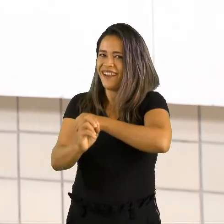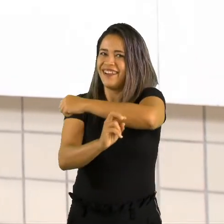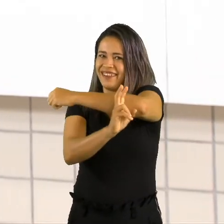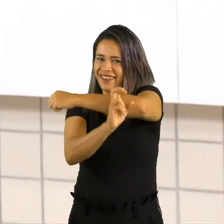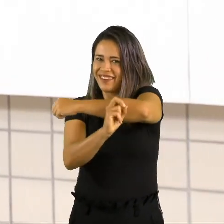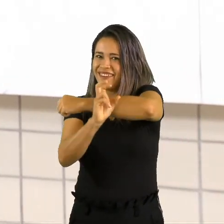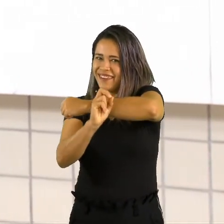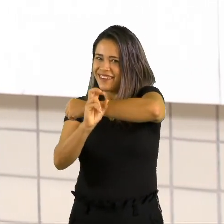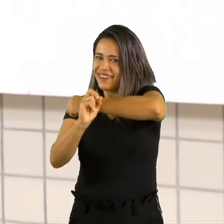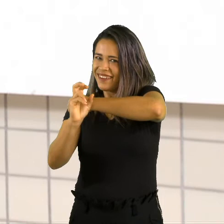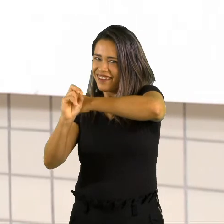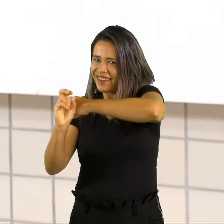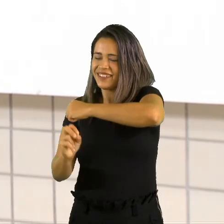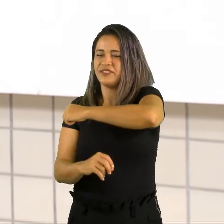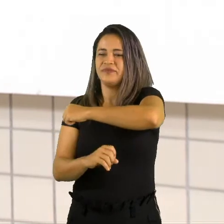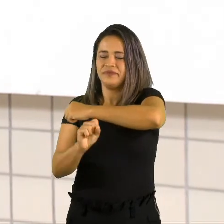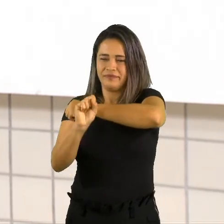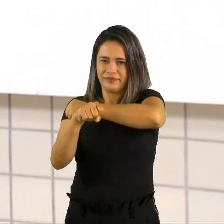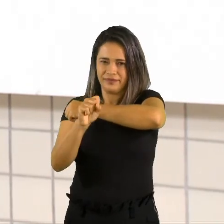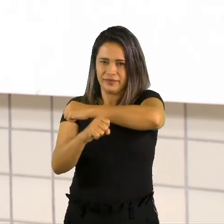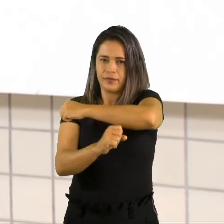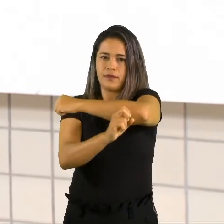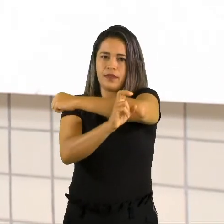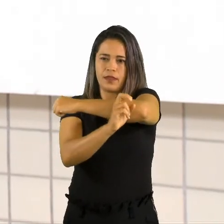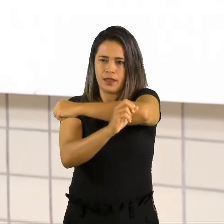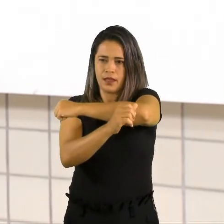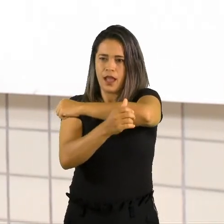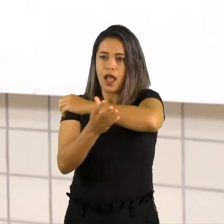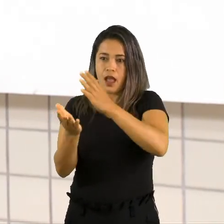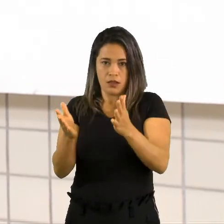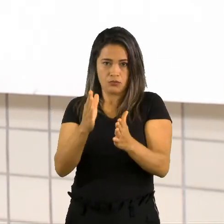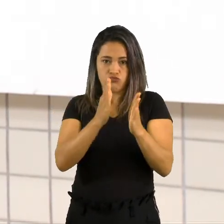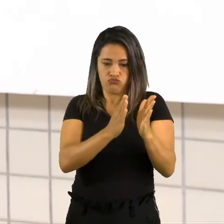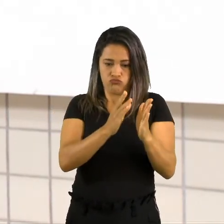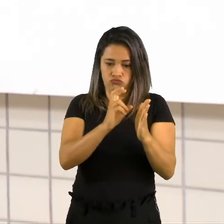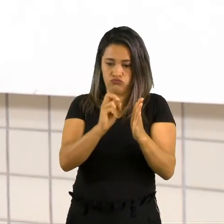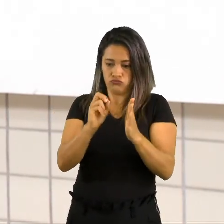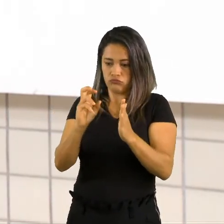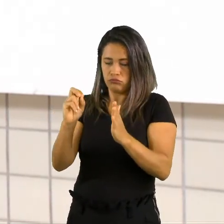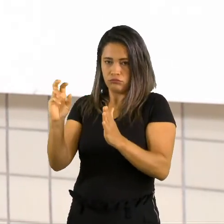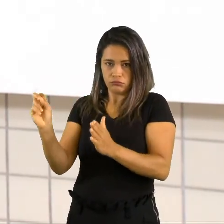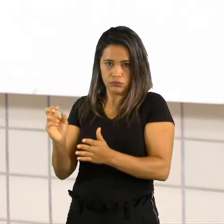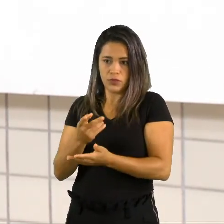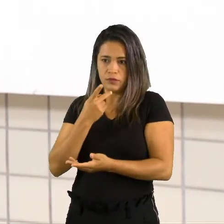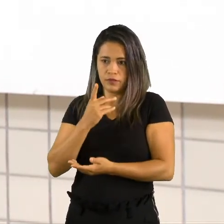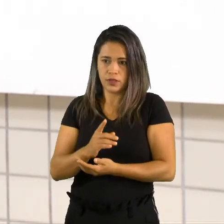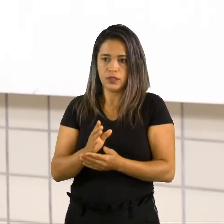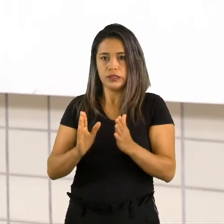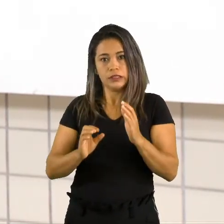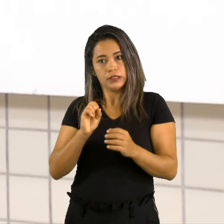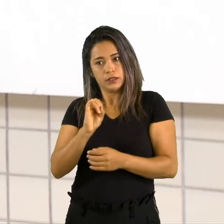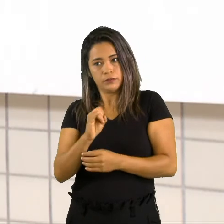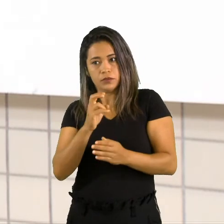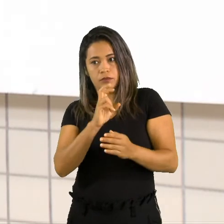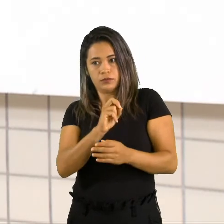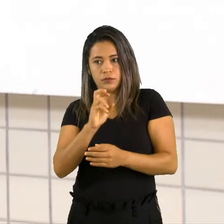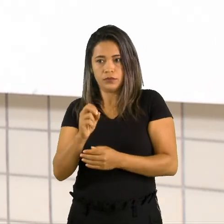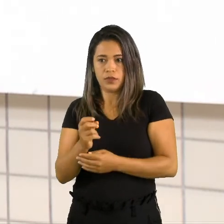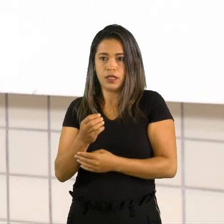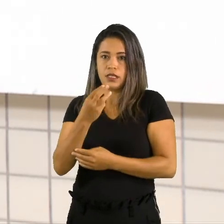50 em 50. Foi de 50 em 50. Então, olha só, se foi de 50 em 50, eu sei